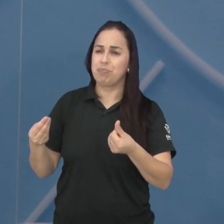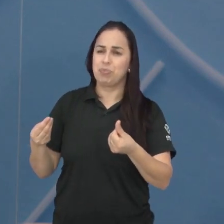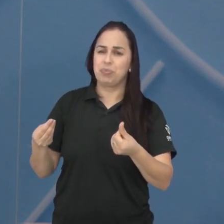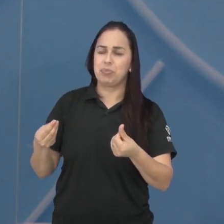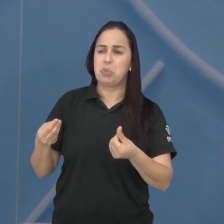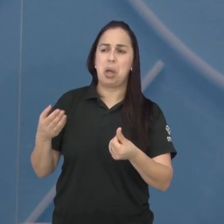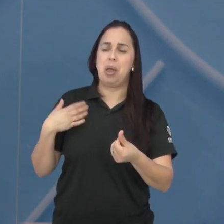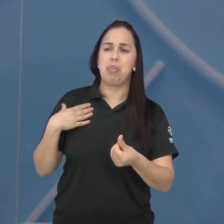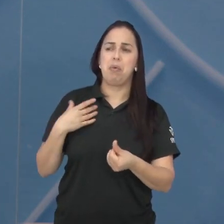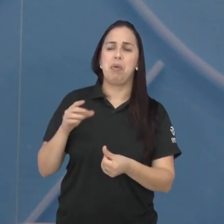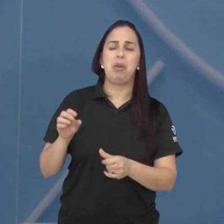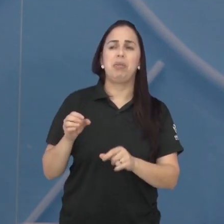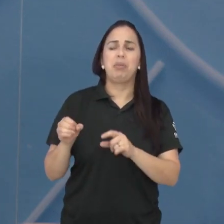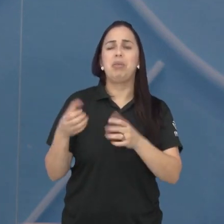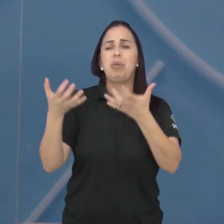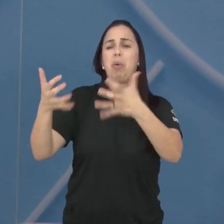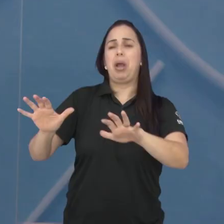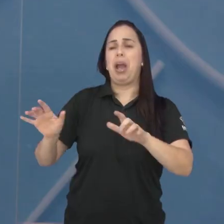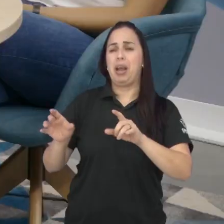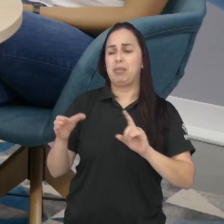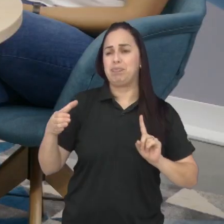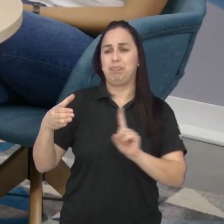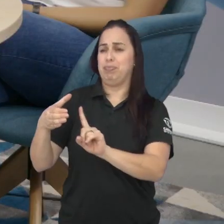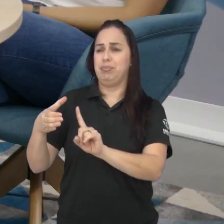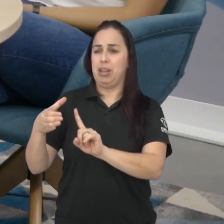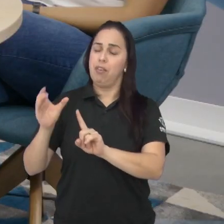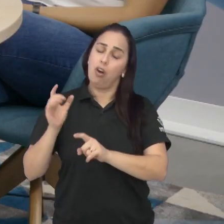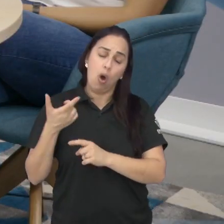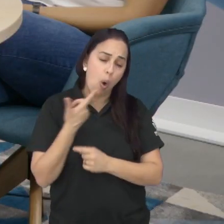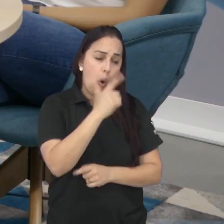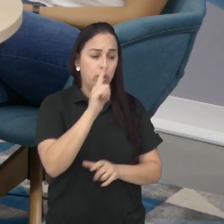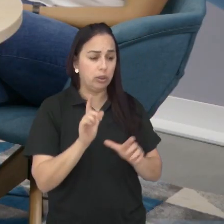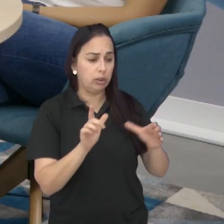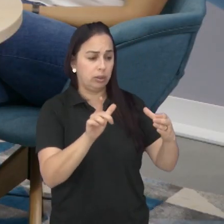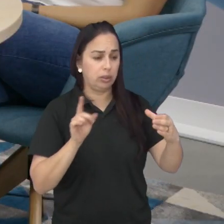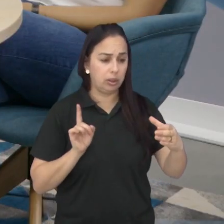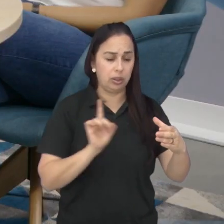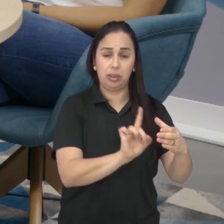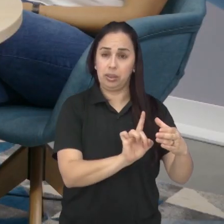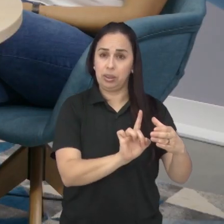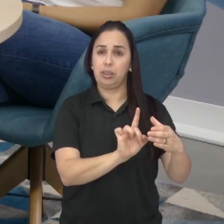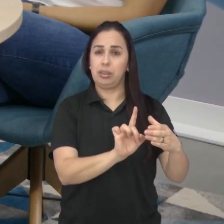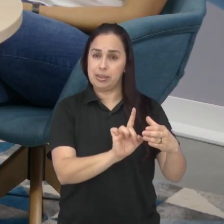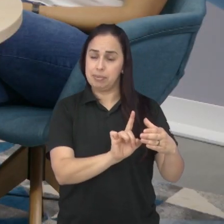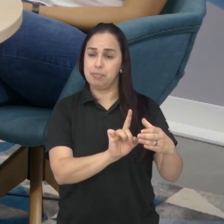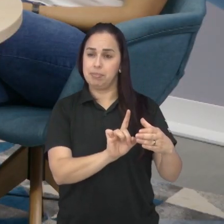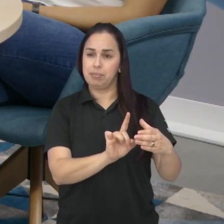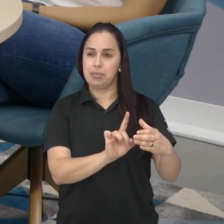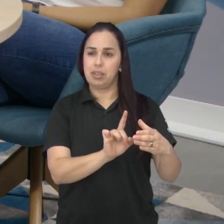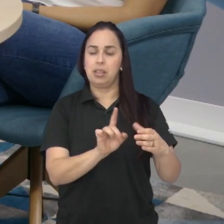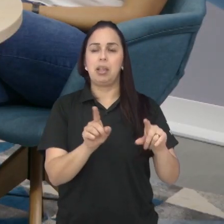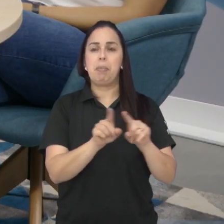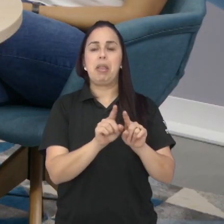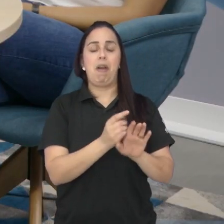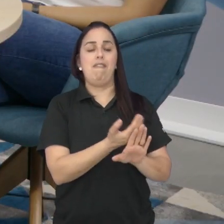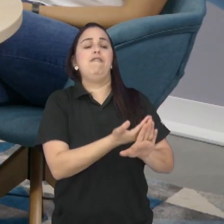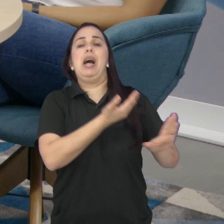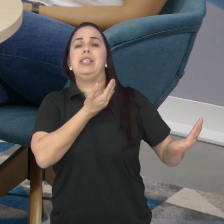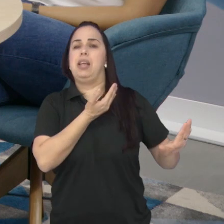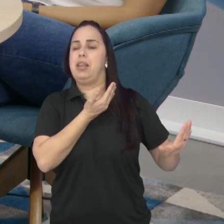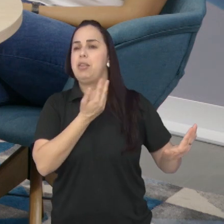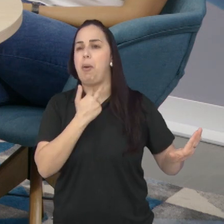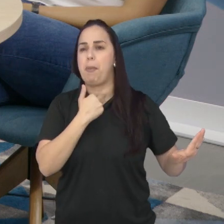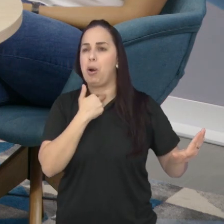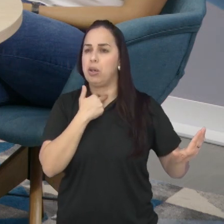então vou parar de frequentar, vou frequentar um ambiente melhor para minha criança, não deixando ela à parte,